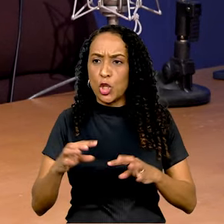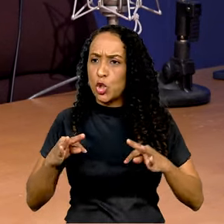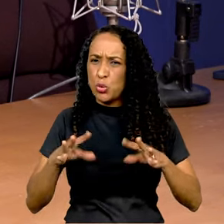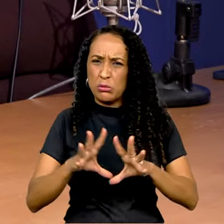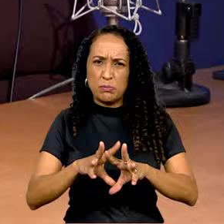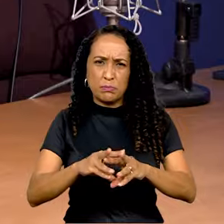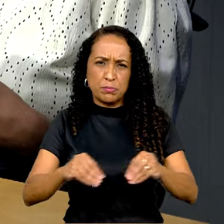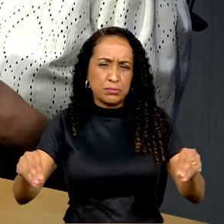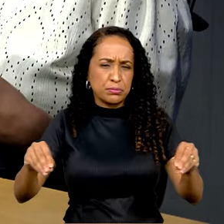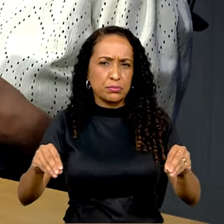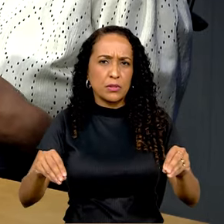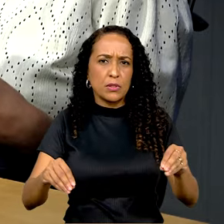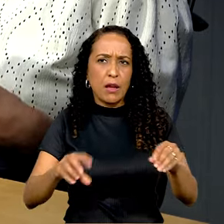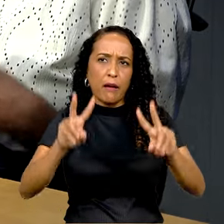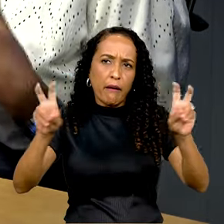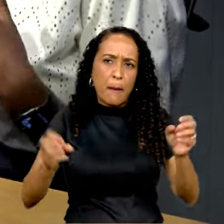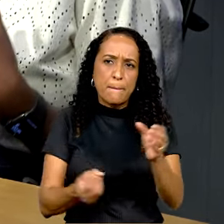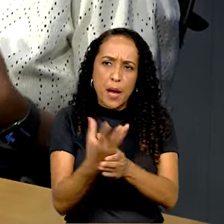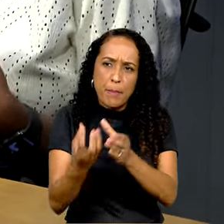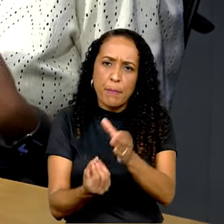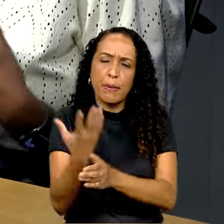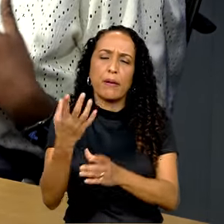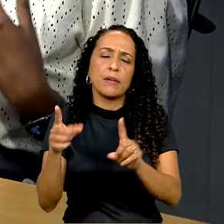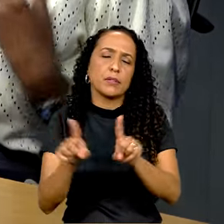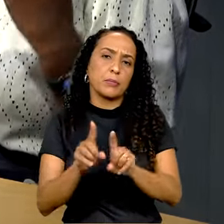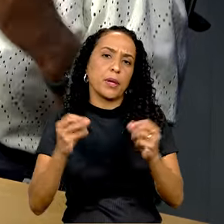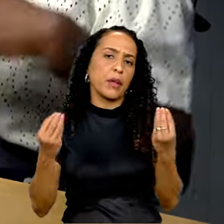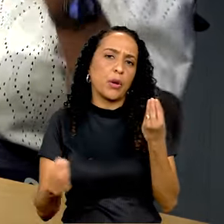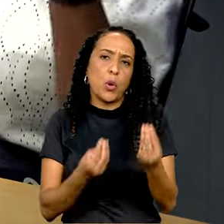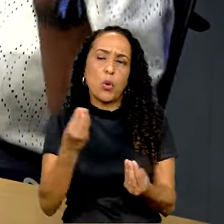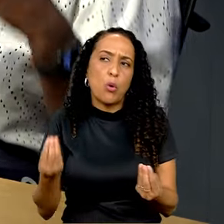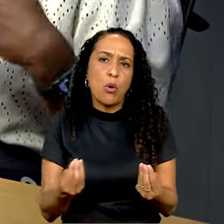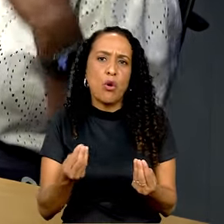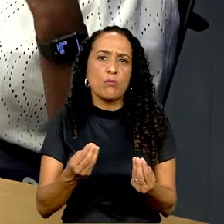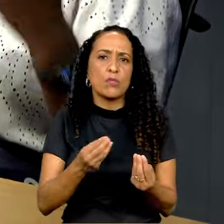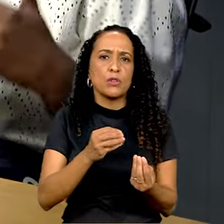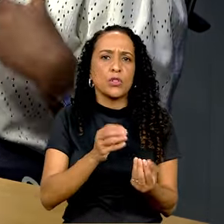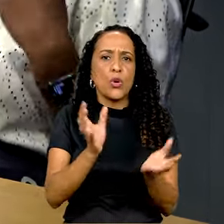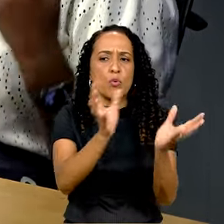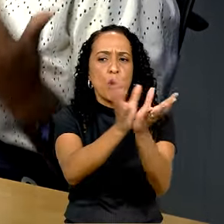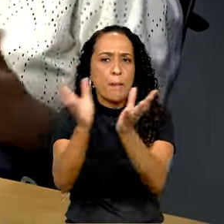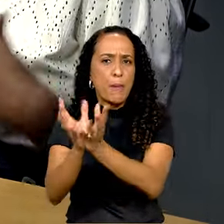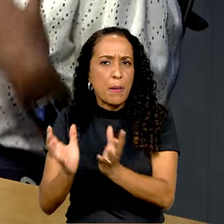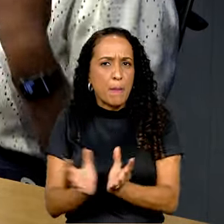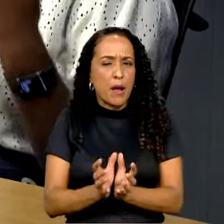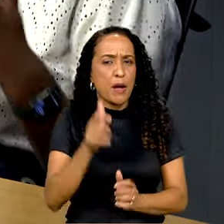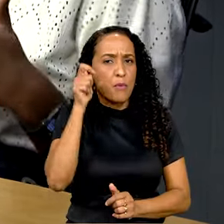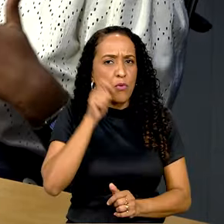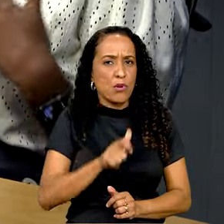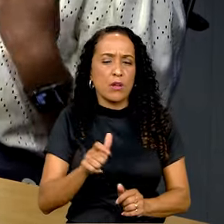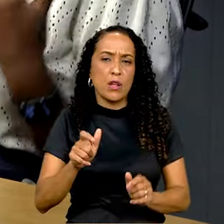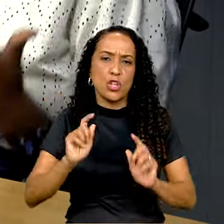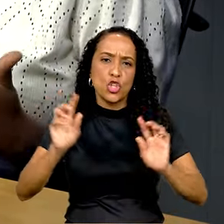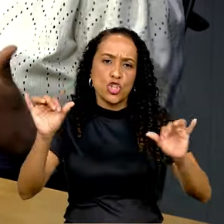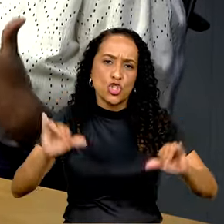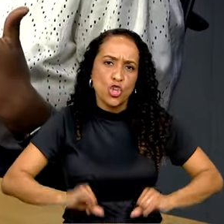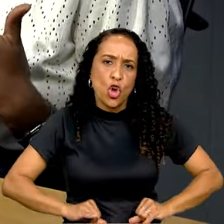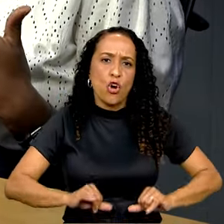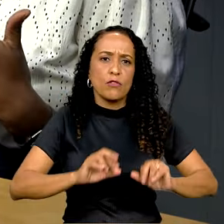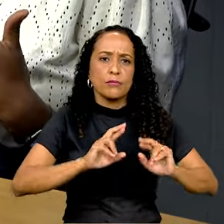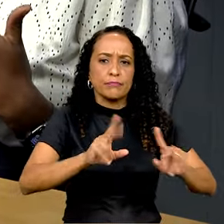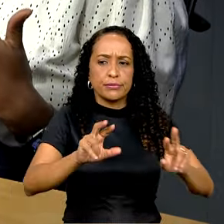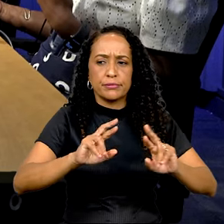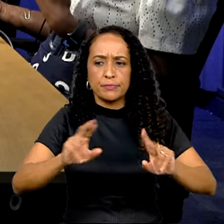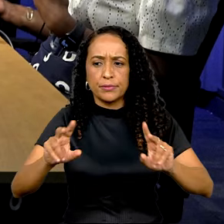afeta a questão da produtividade E aí sem falar em como os diferentes grupos de mulheres sofrem diferentes